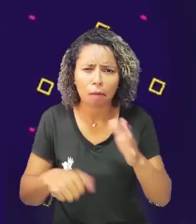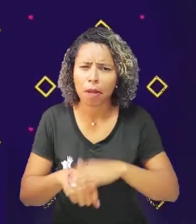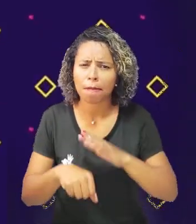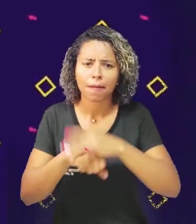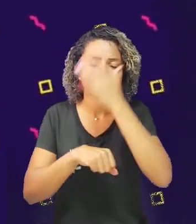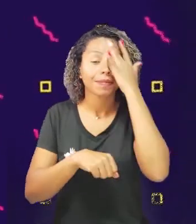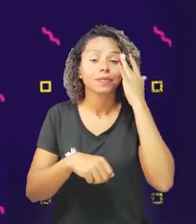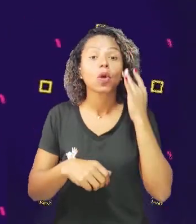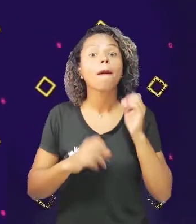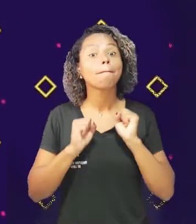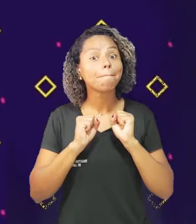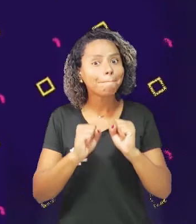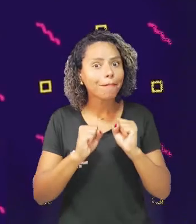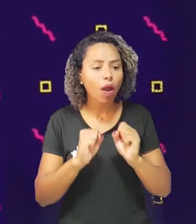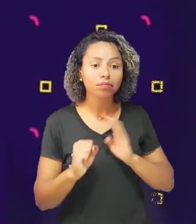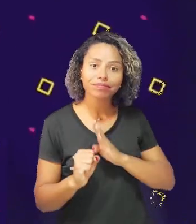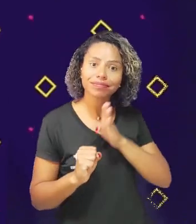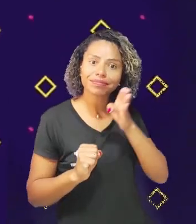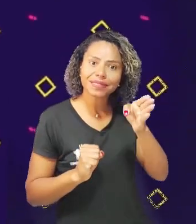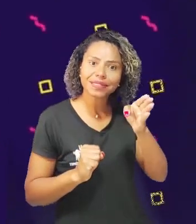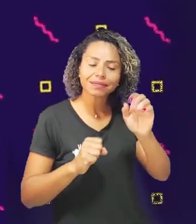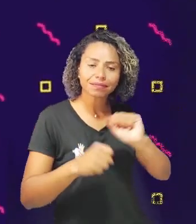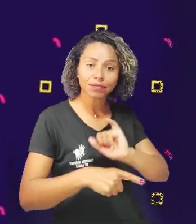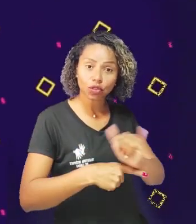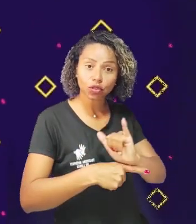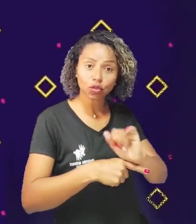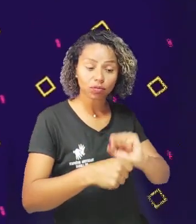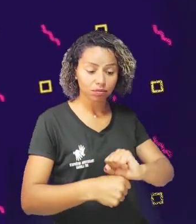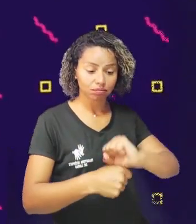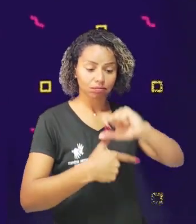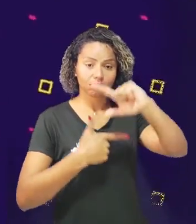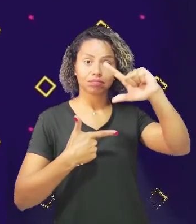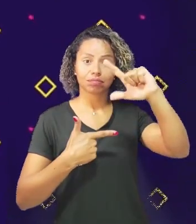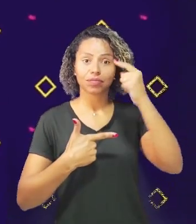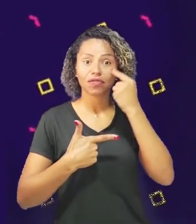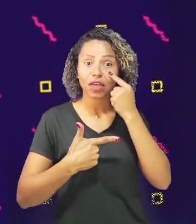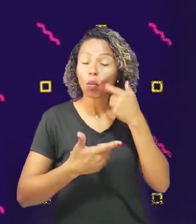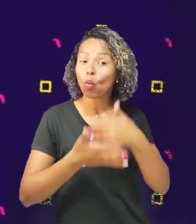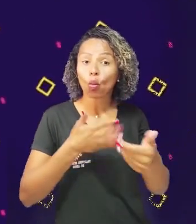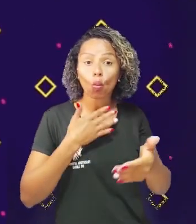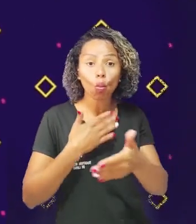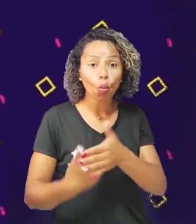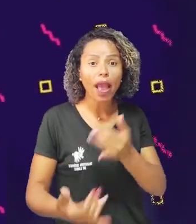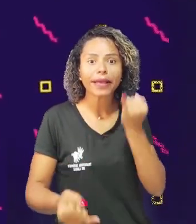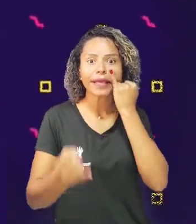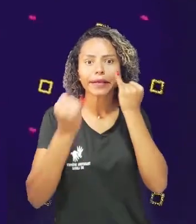projeto pode ser muito maior. Qualquer pessoa que